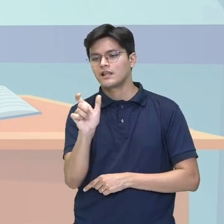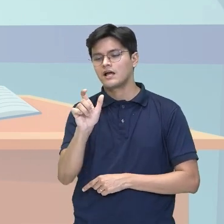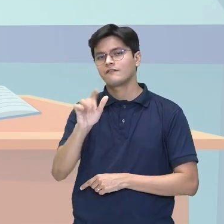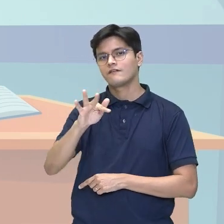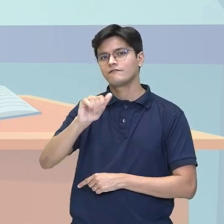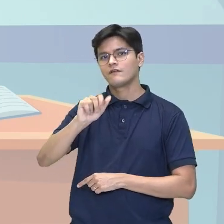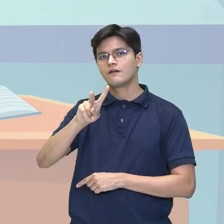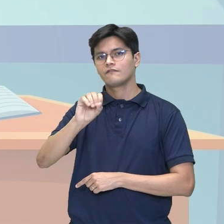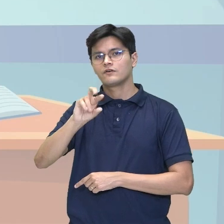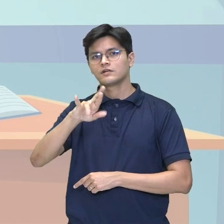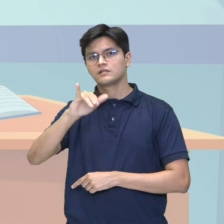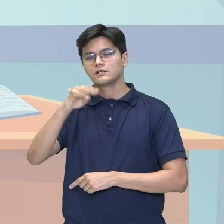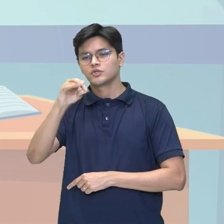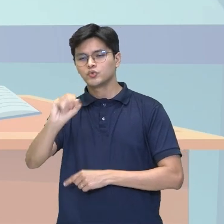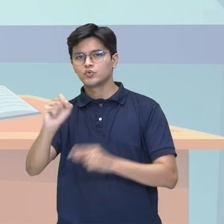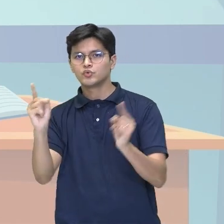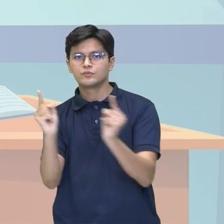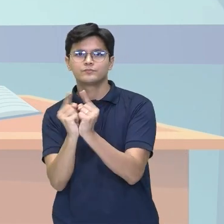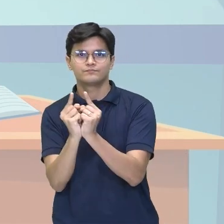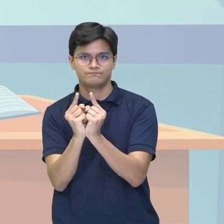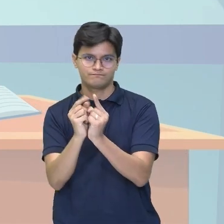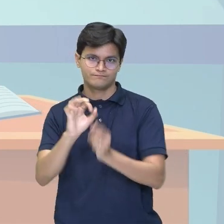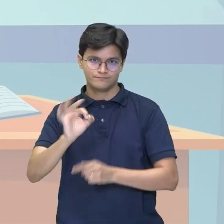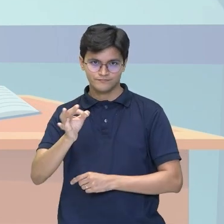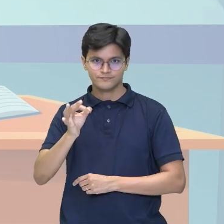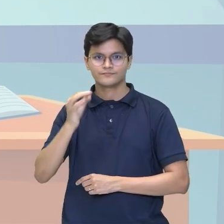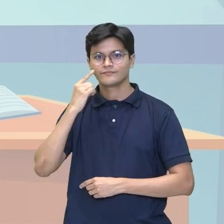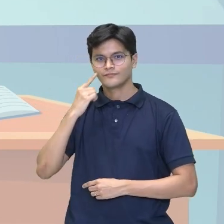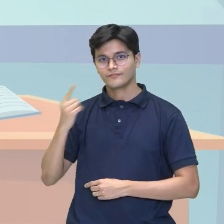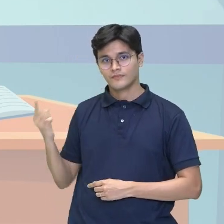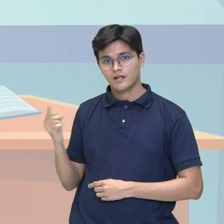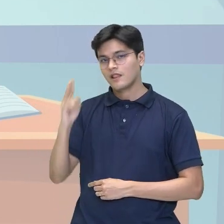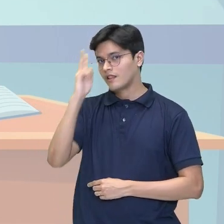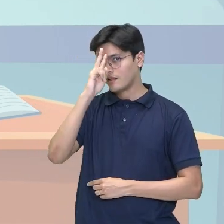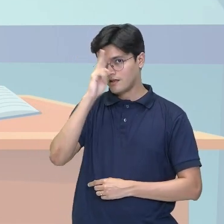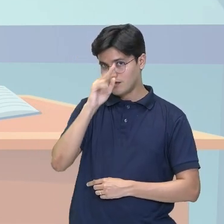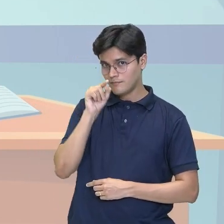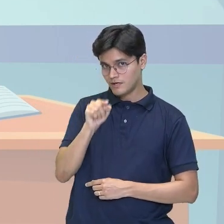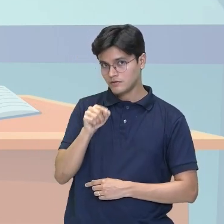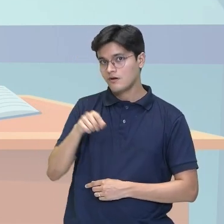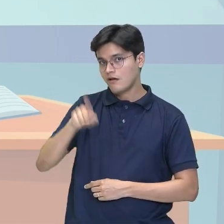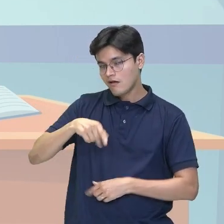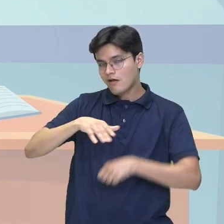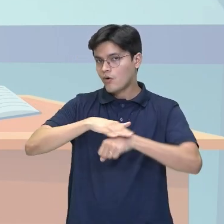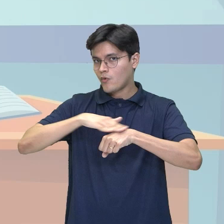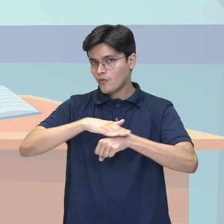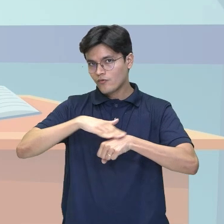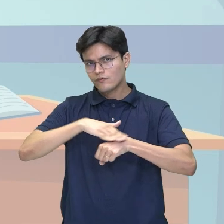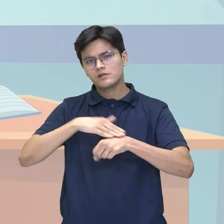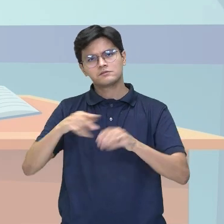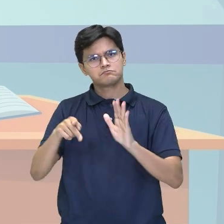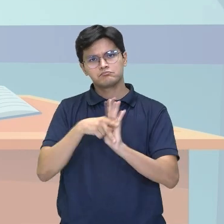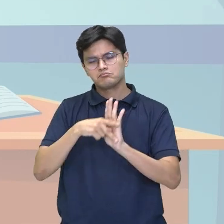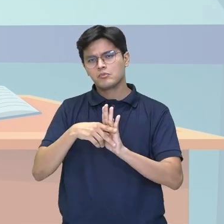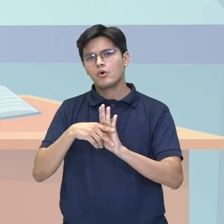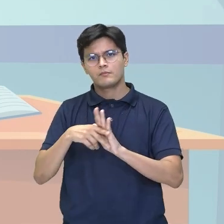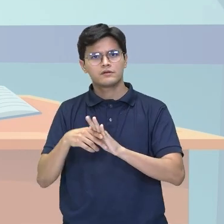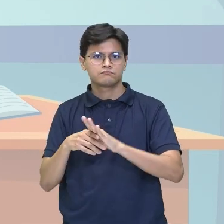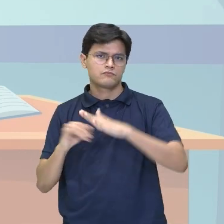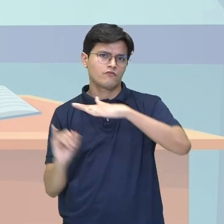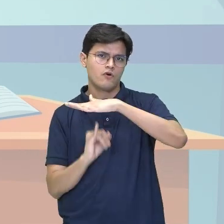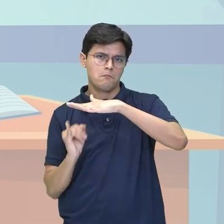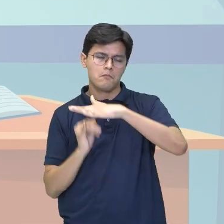elas reduziram e usam fave. Lembrando que essa conversa aqui é uma conversa do dia a dia, então